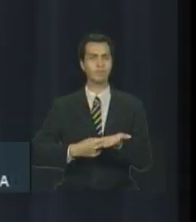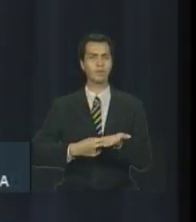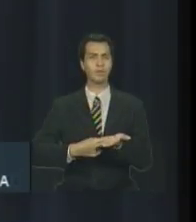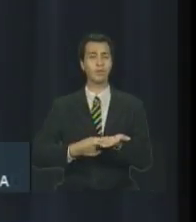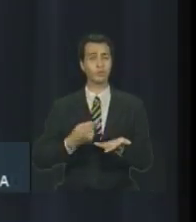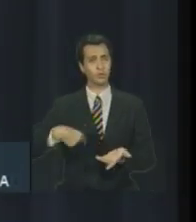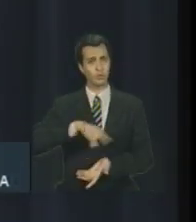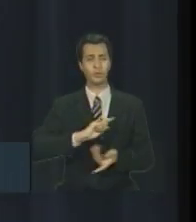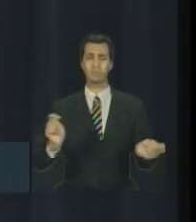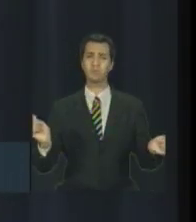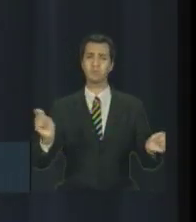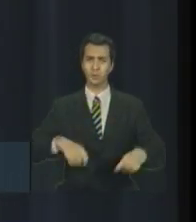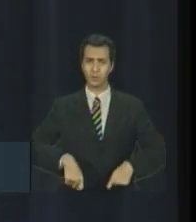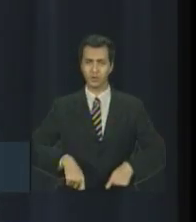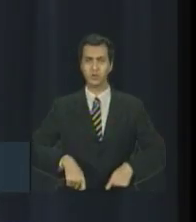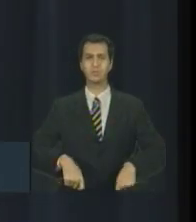para